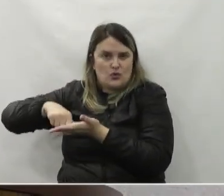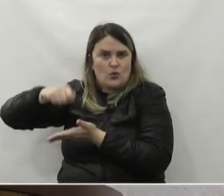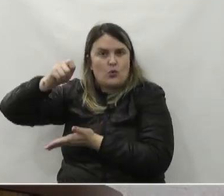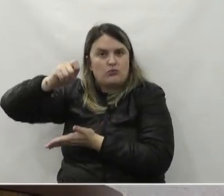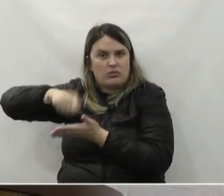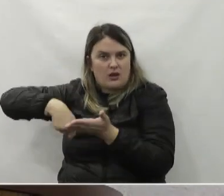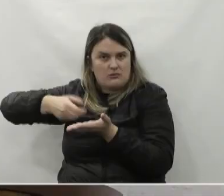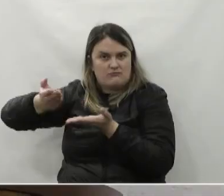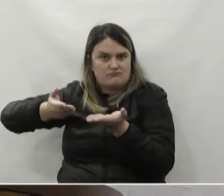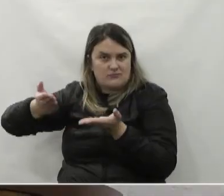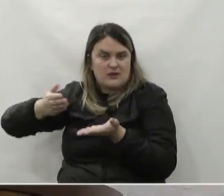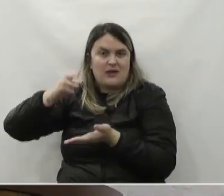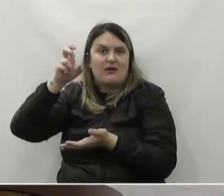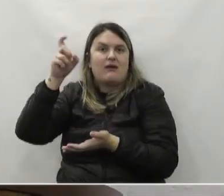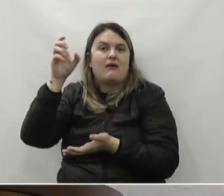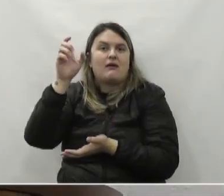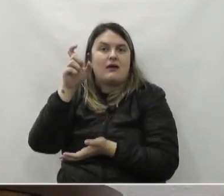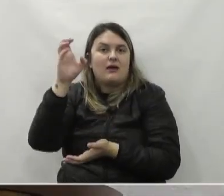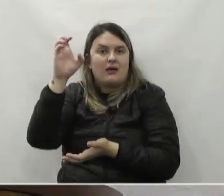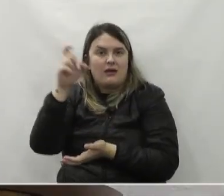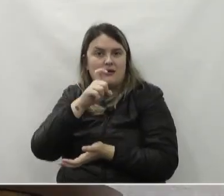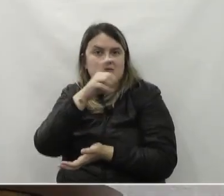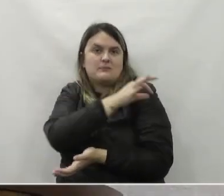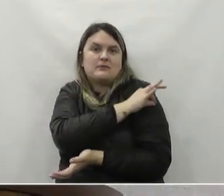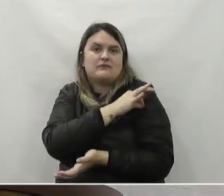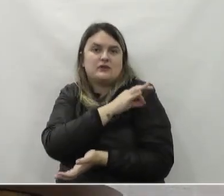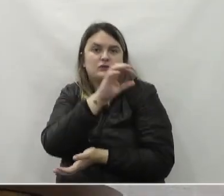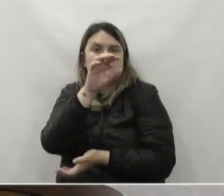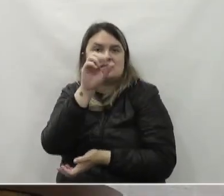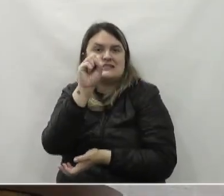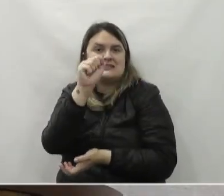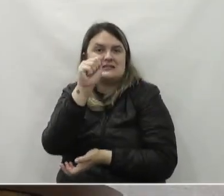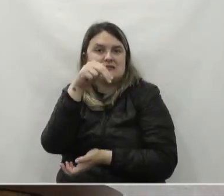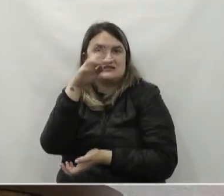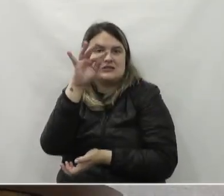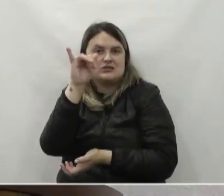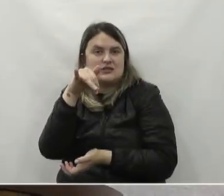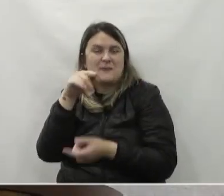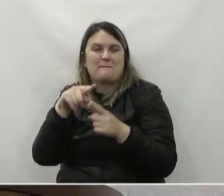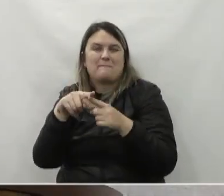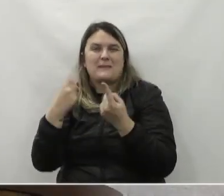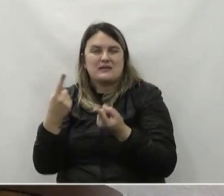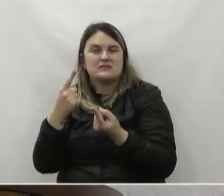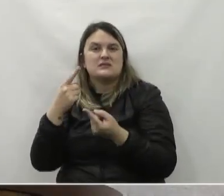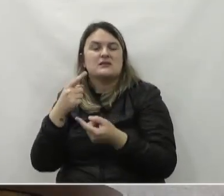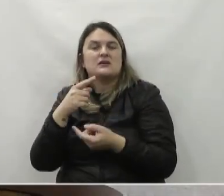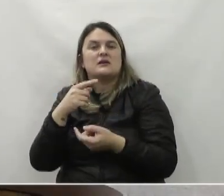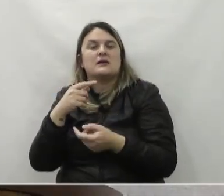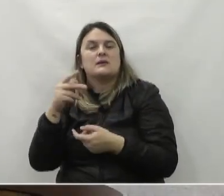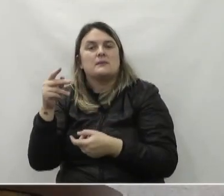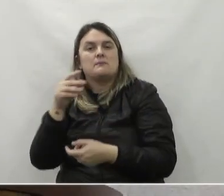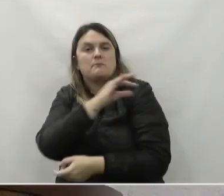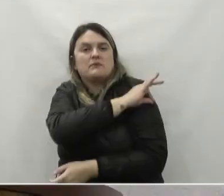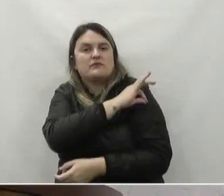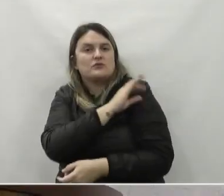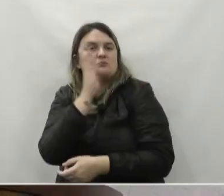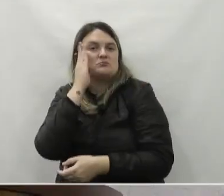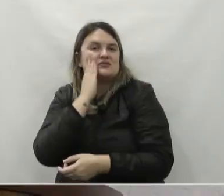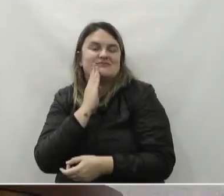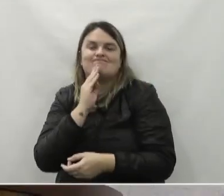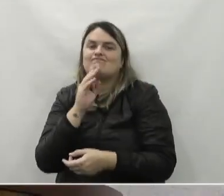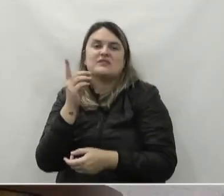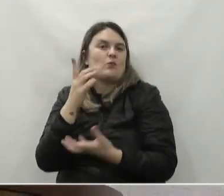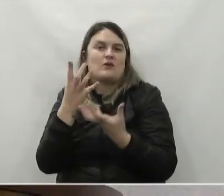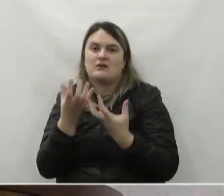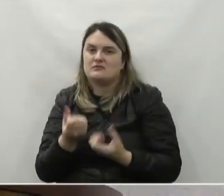prefeito Santinho Roveda. Foi assinado o contrato, porém, na administração do prefeito Bachir,